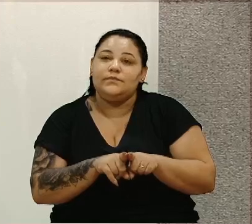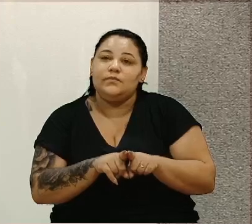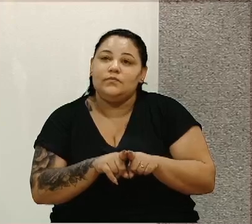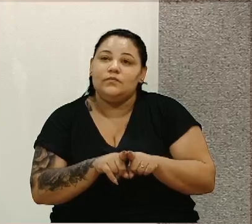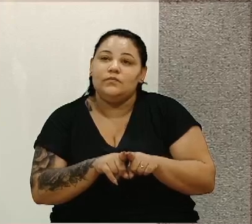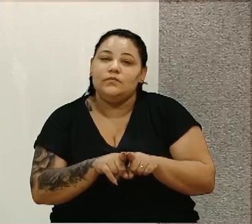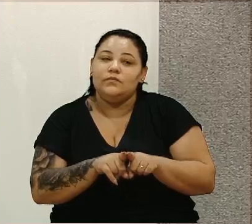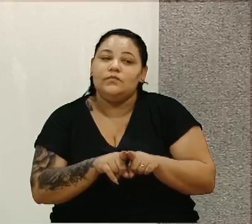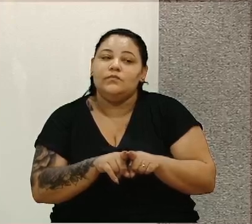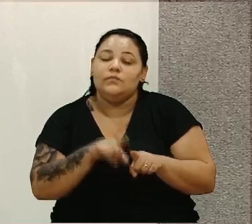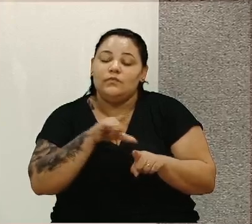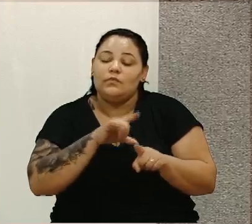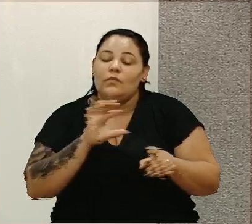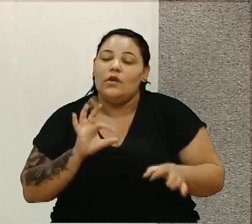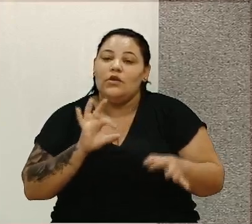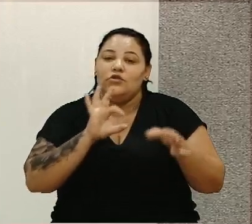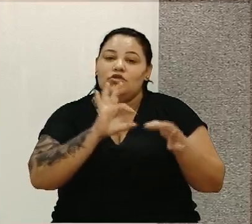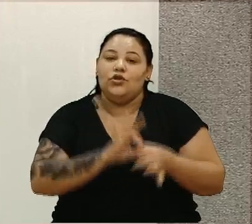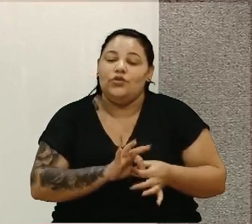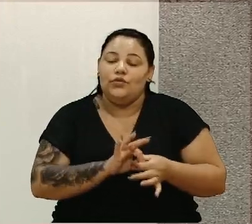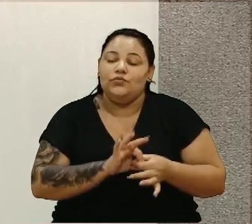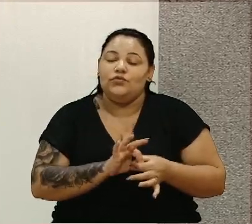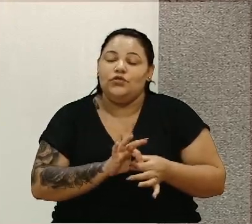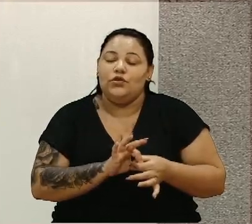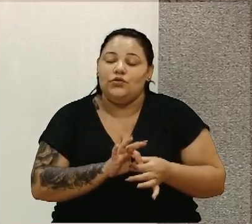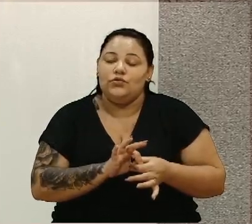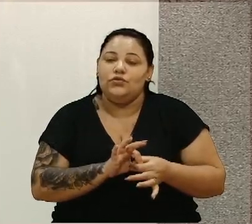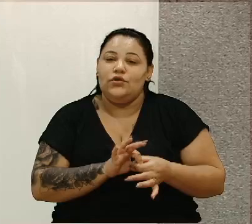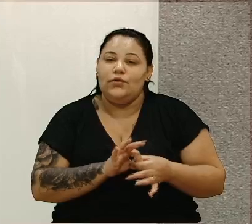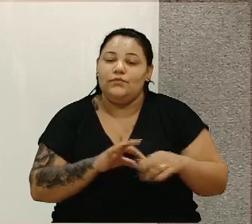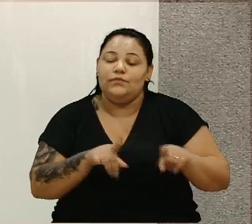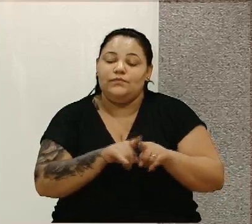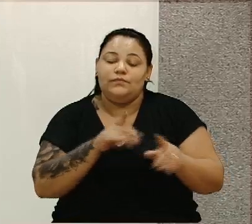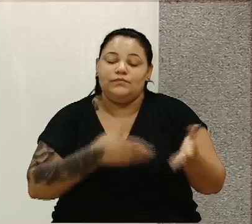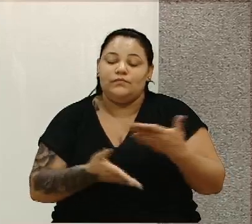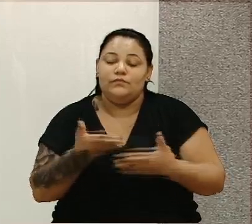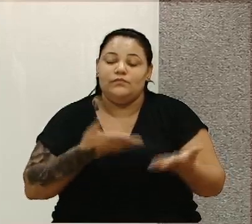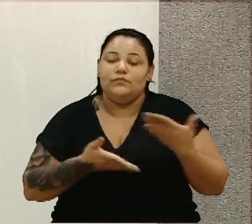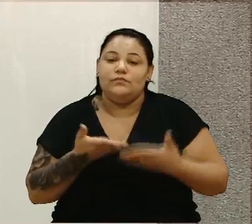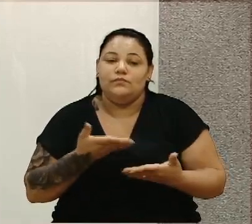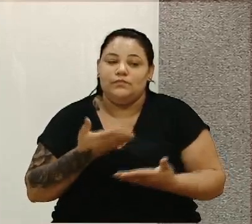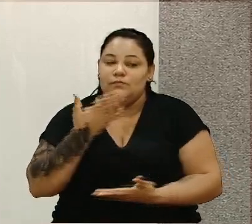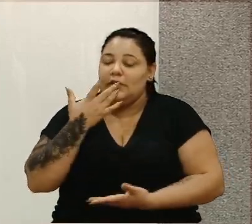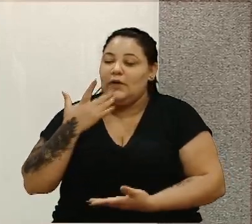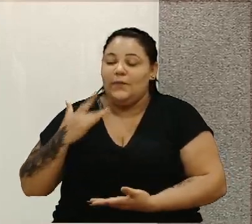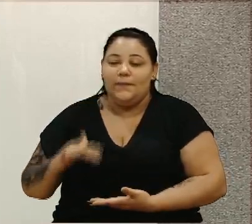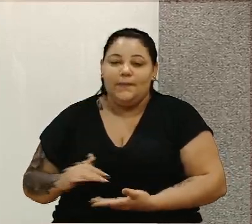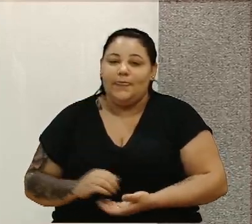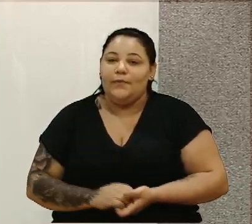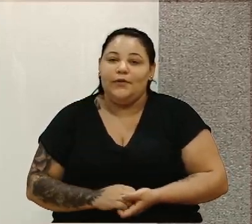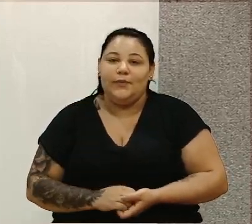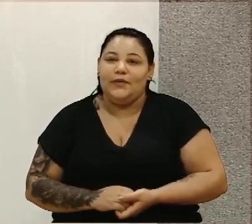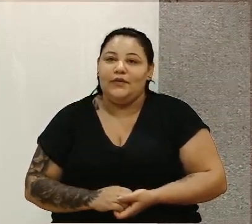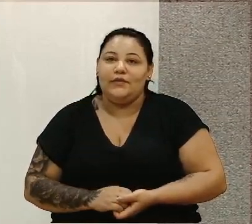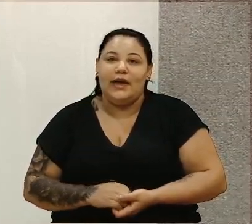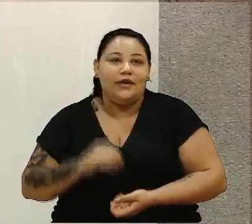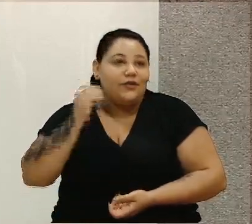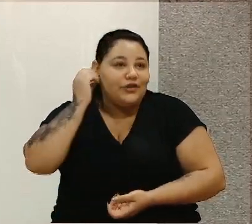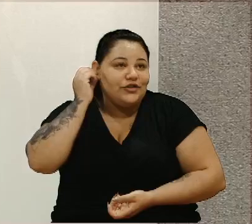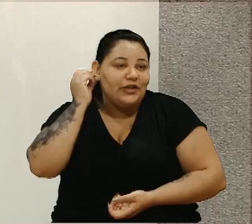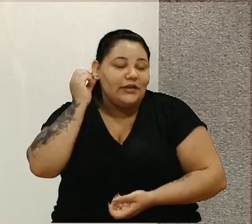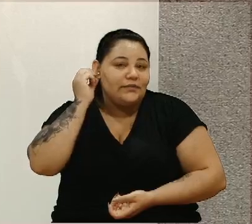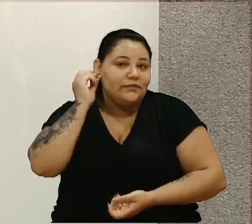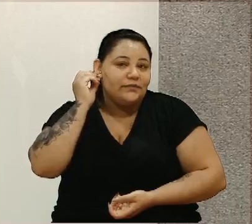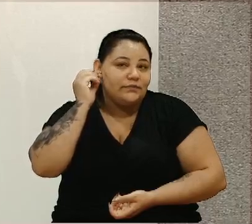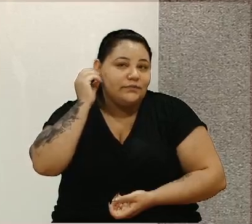que têm esse vínculo com o município e que atendem a essas crianças. E também, de maneira específica, honrar, né, durante o período das enchentes, o pastor